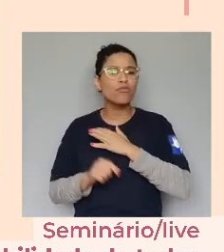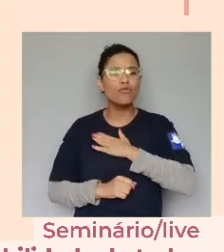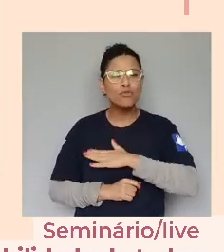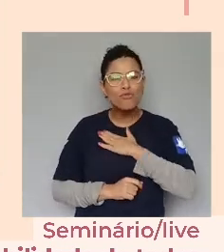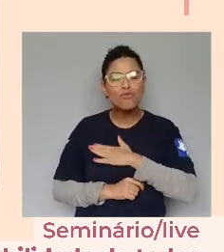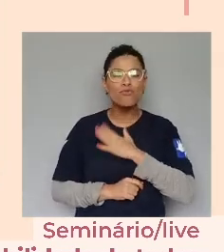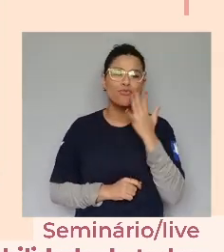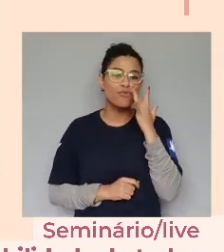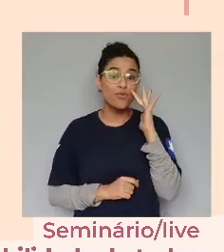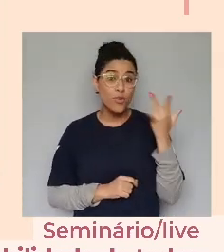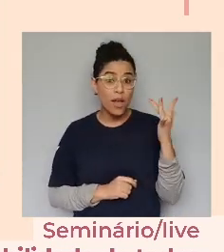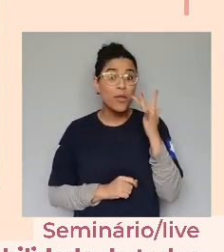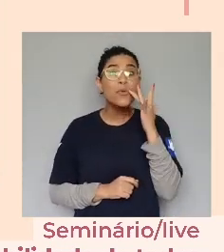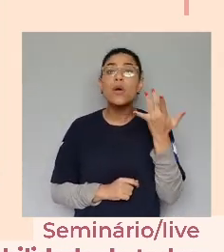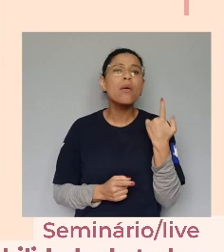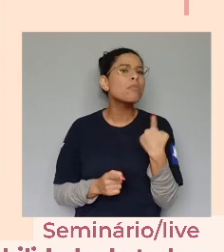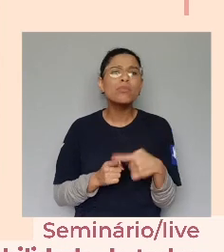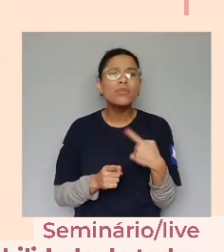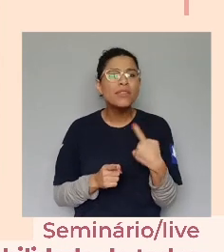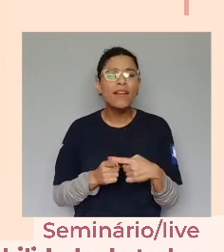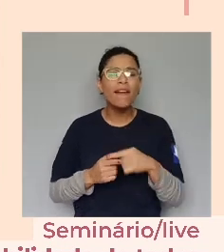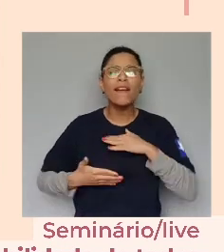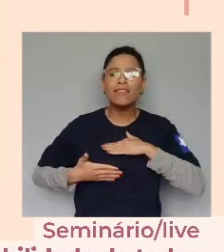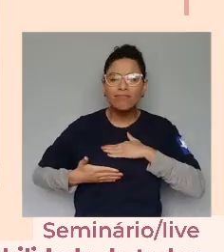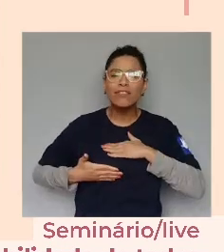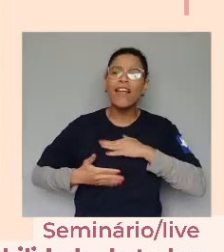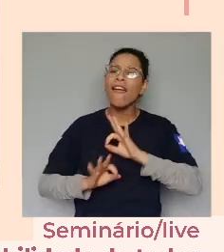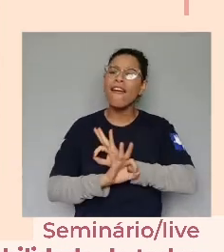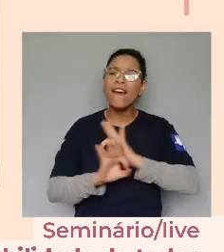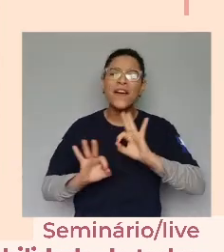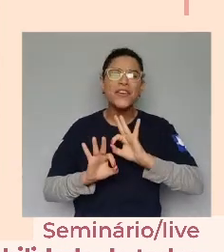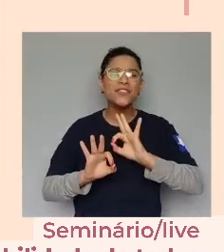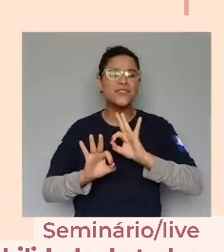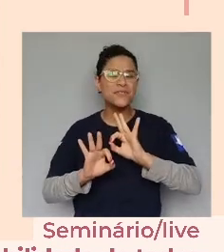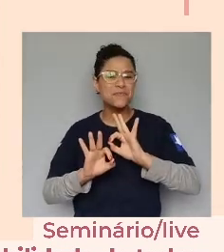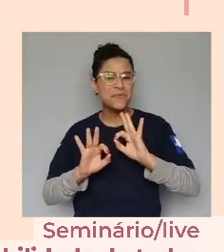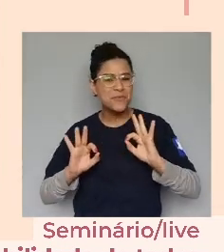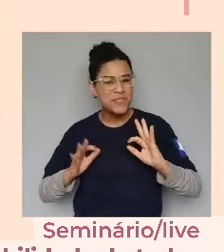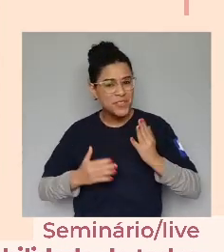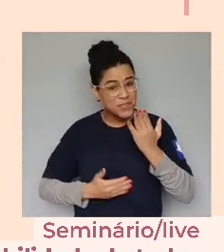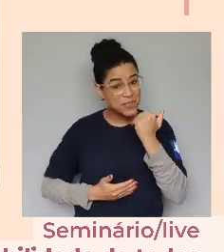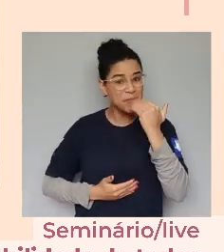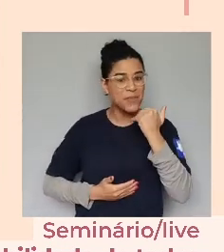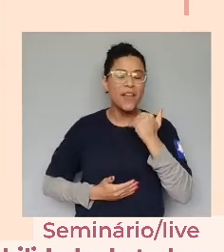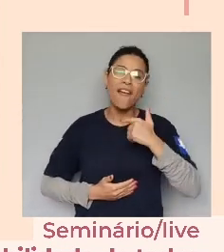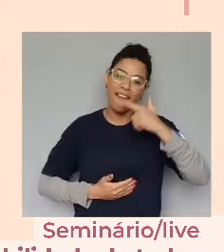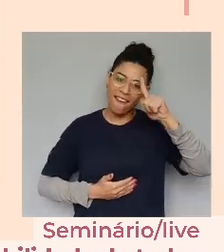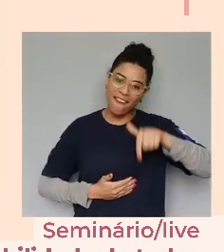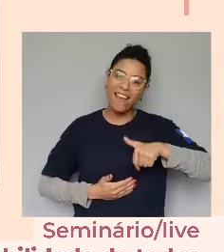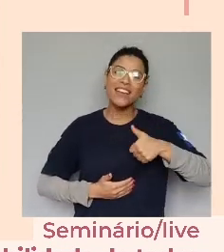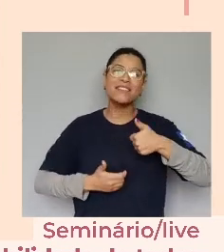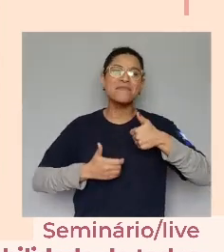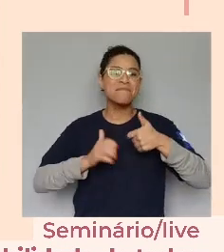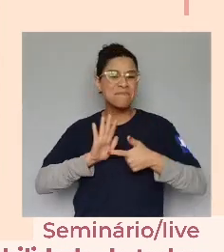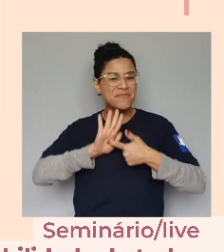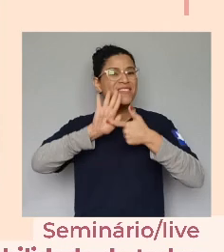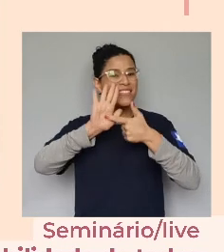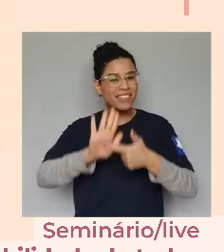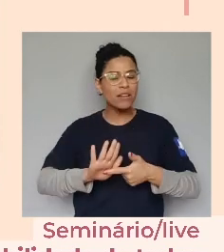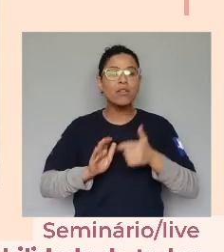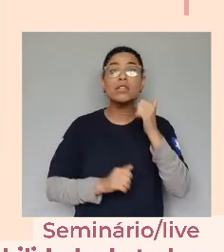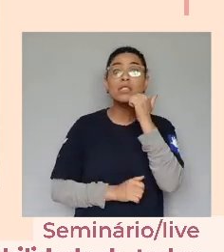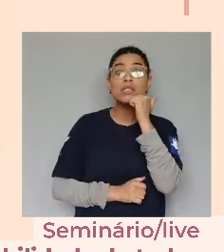Como a gente sabe, é dourado porque o leite materno é padrão ouro em alimento e é sobre isso a minha apresentação. Eu vou falar sobre